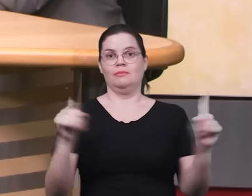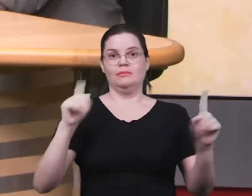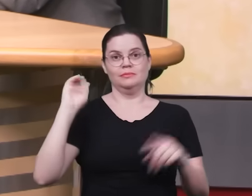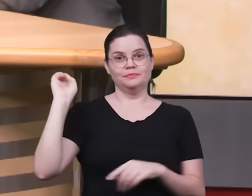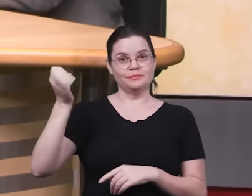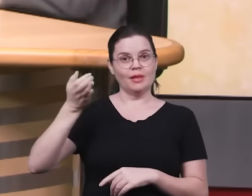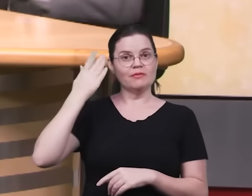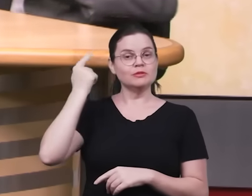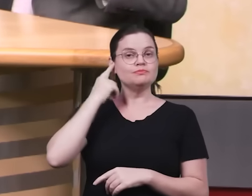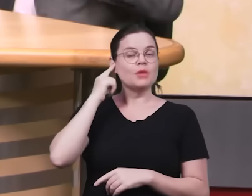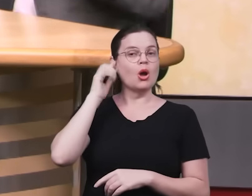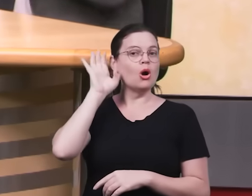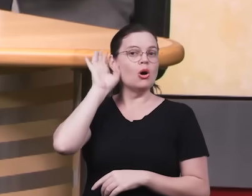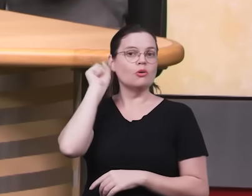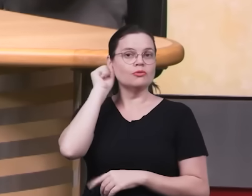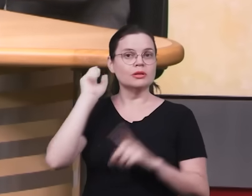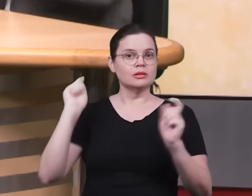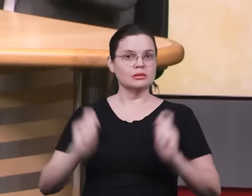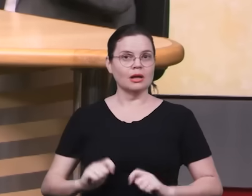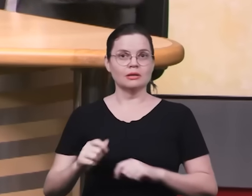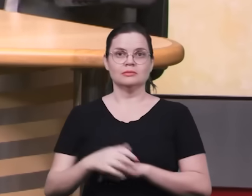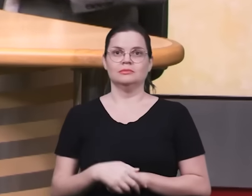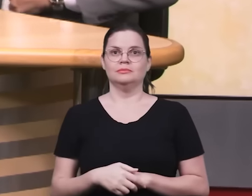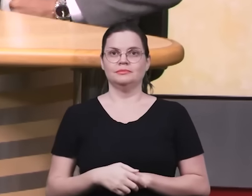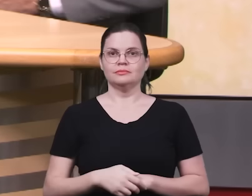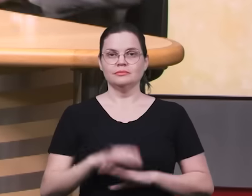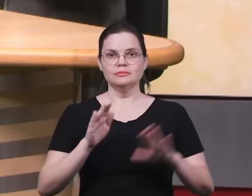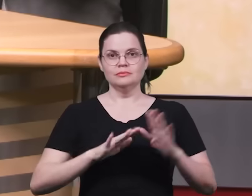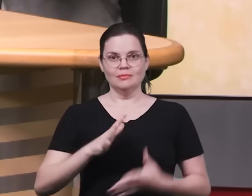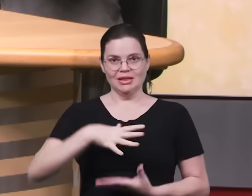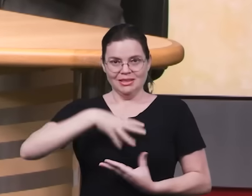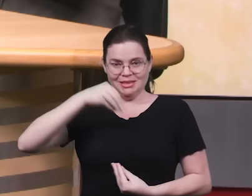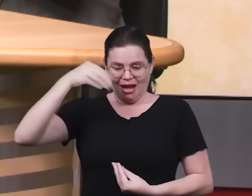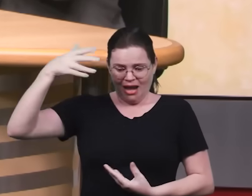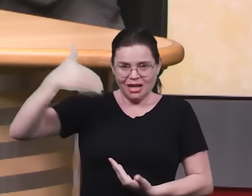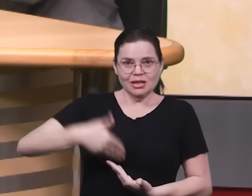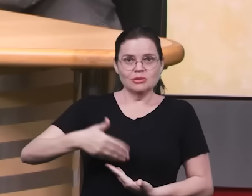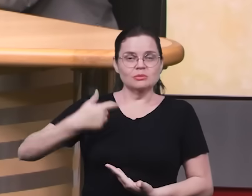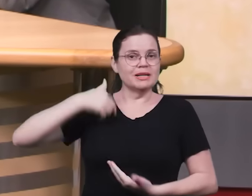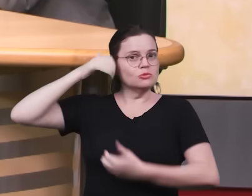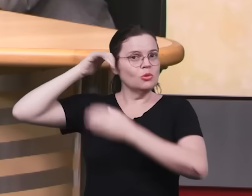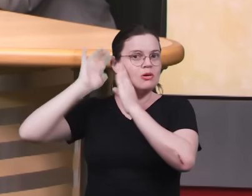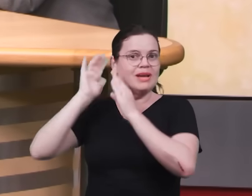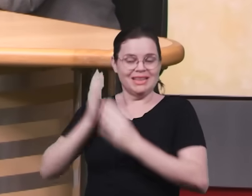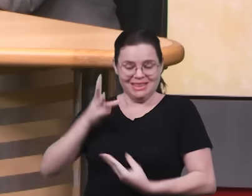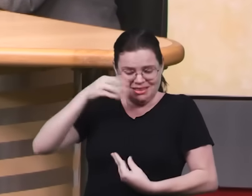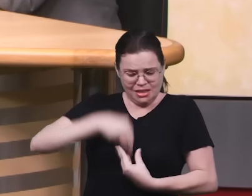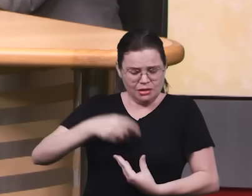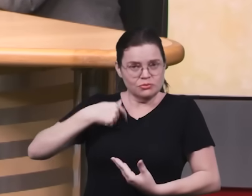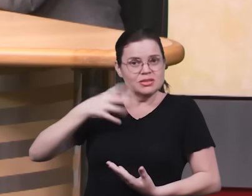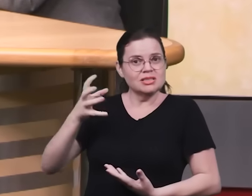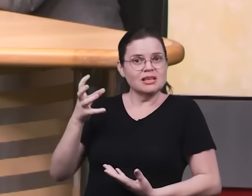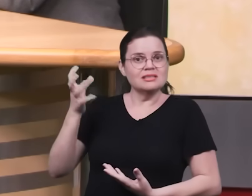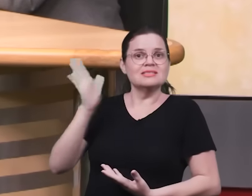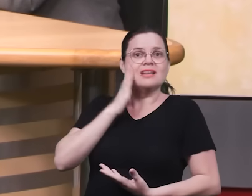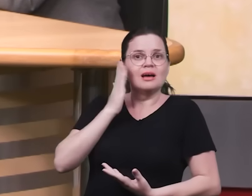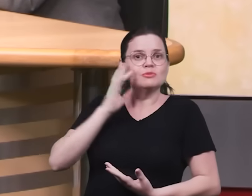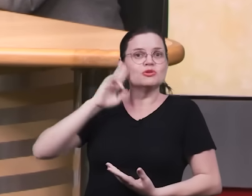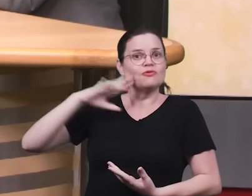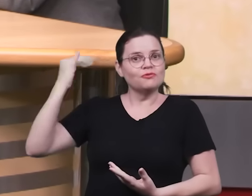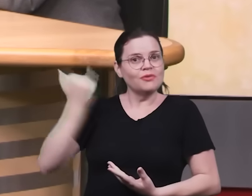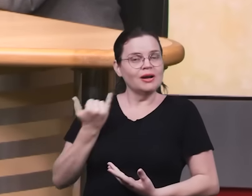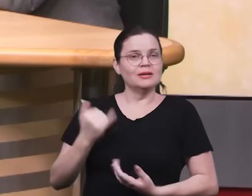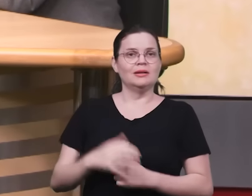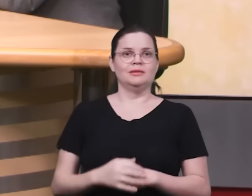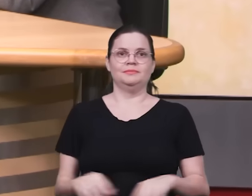ouve. Às vezes você coloca dentro do seu interior de uma forma que... É como se você ouvisse do seu interior mesmo, né? Interior, né? Talvez seja